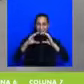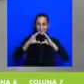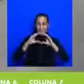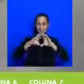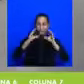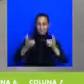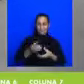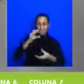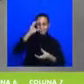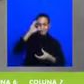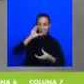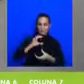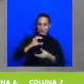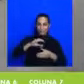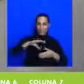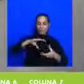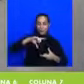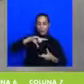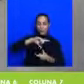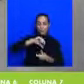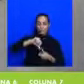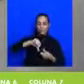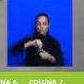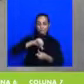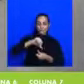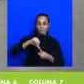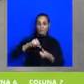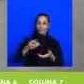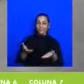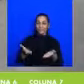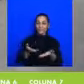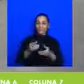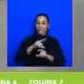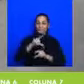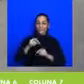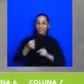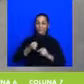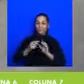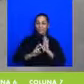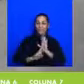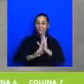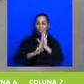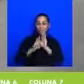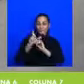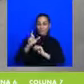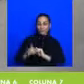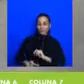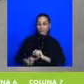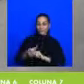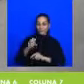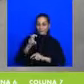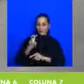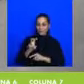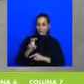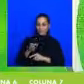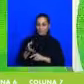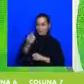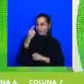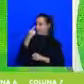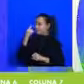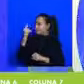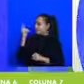Bola no suporte. O globo já identificado. E agora o sorteio do número correspondente à coluna número 5.